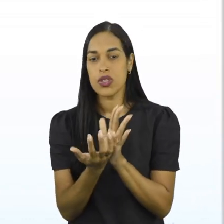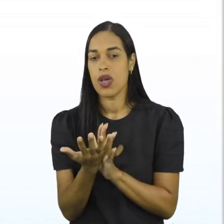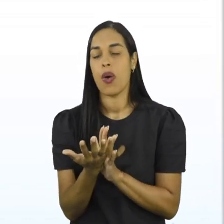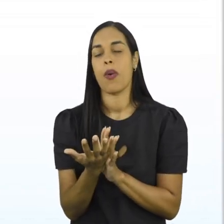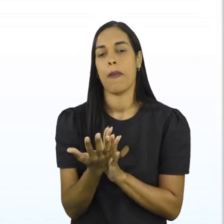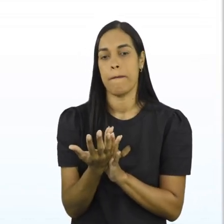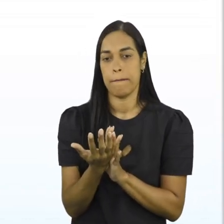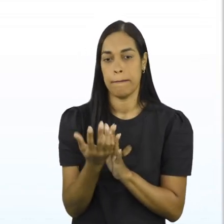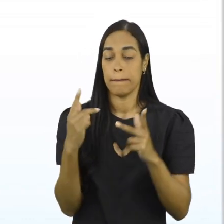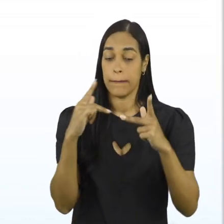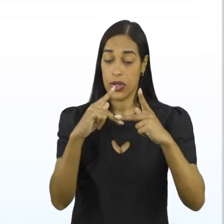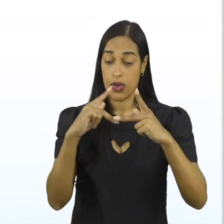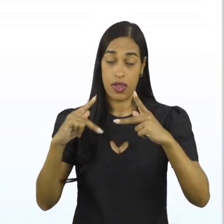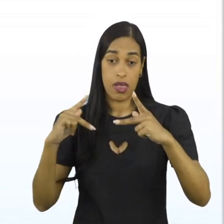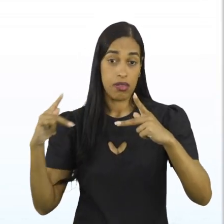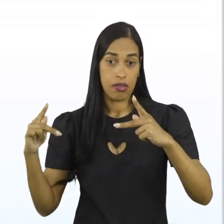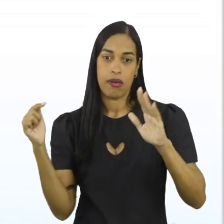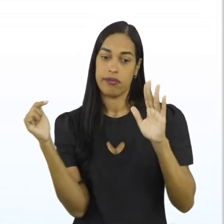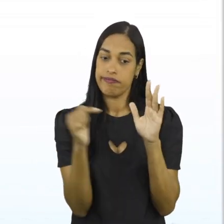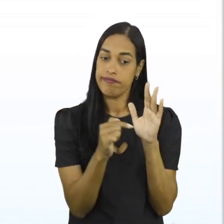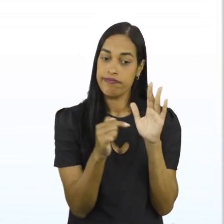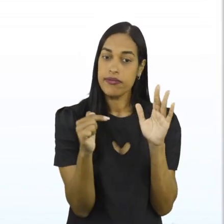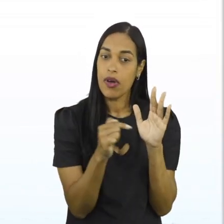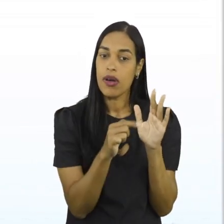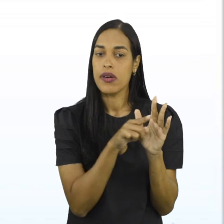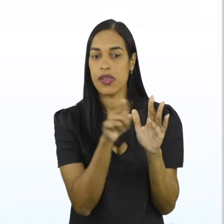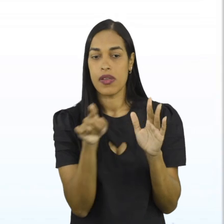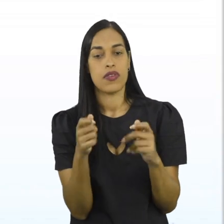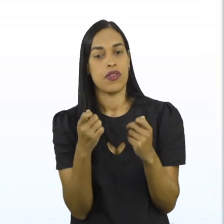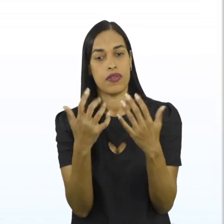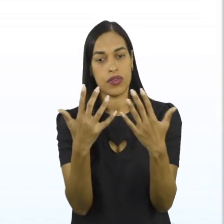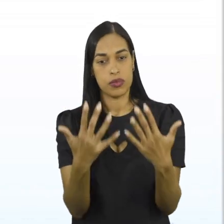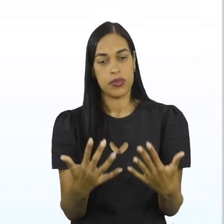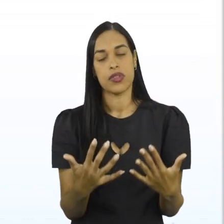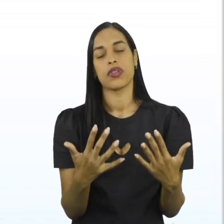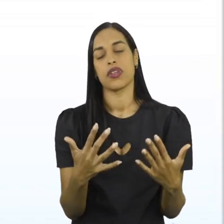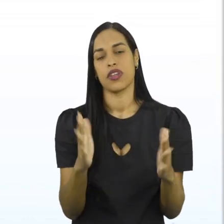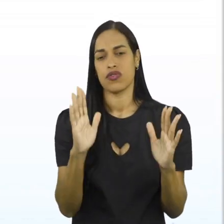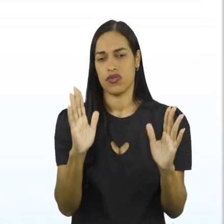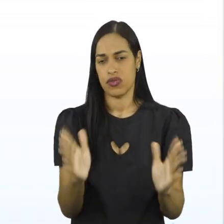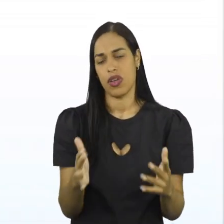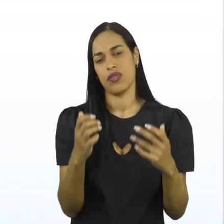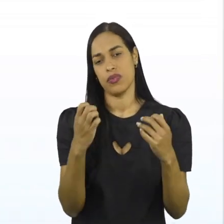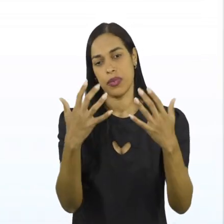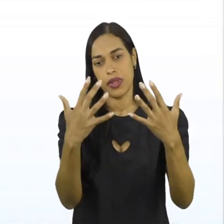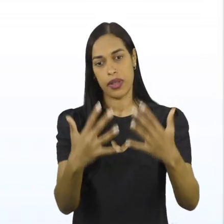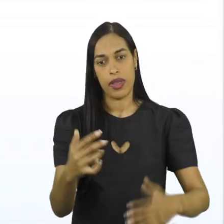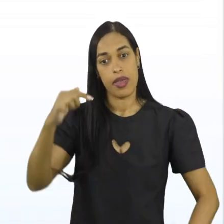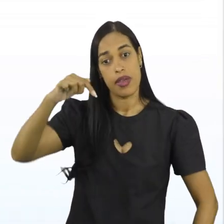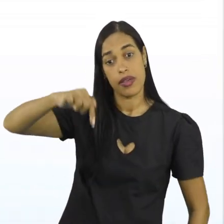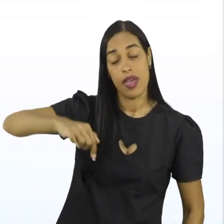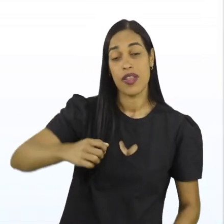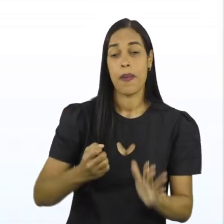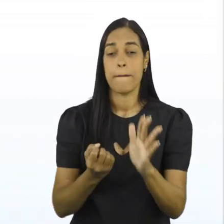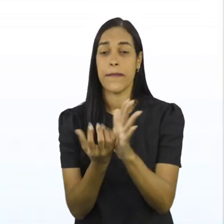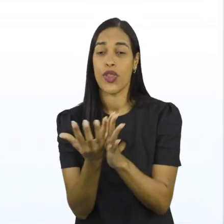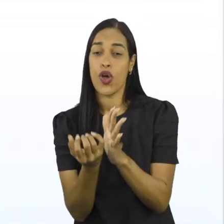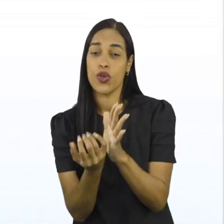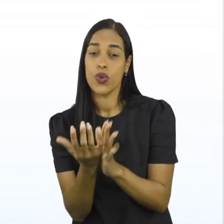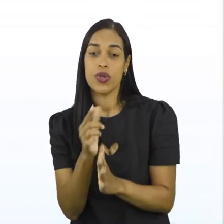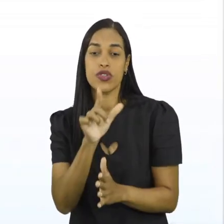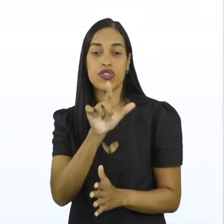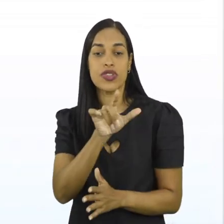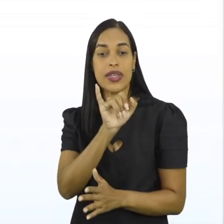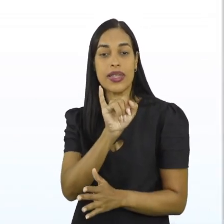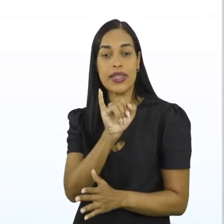tem proteína. Então aqui, você vai dizer que ele, eu já falei isso aqui, ó, ele produz lipídios,